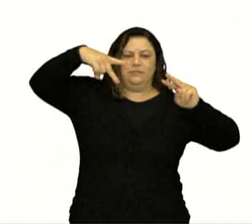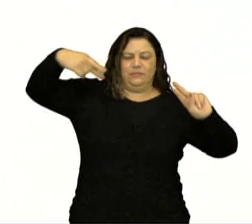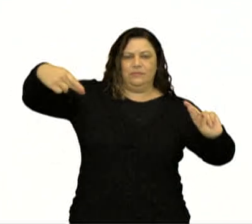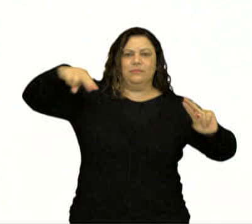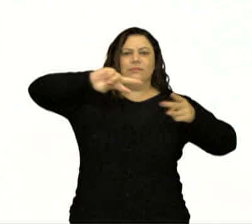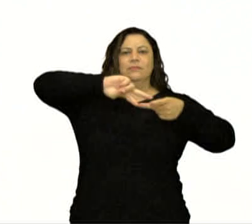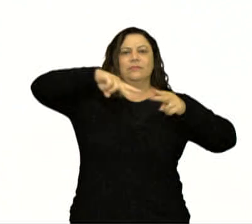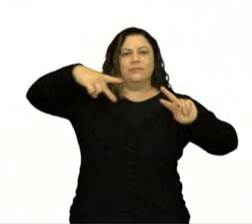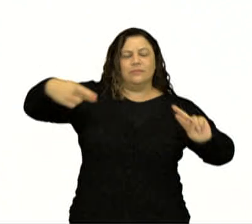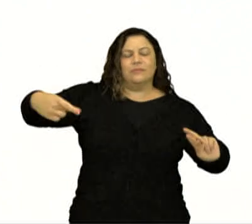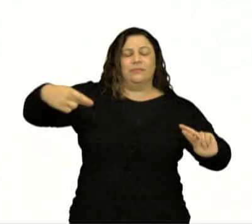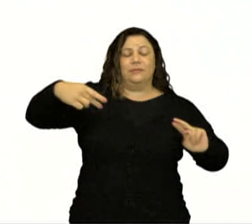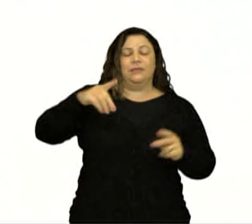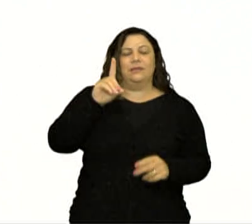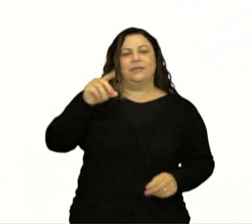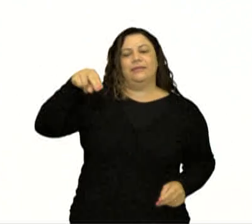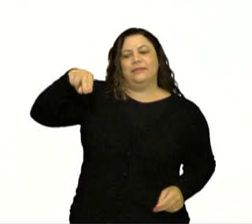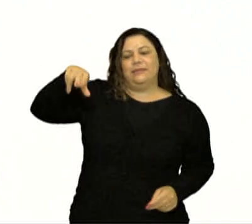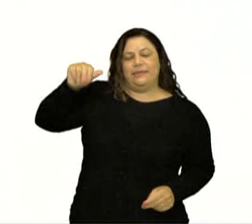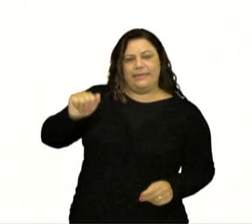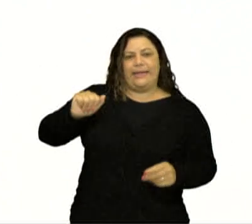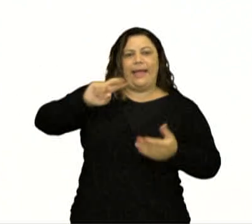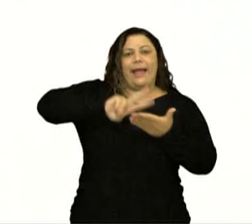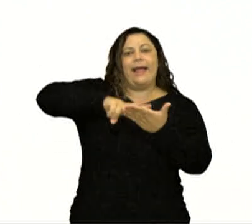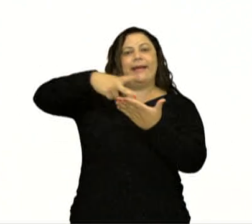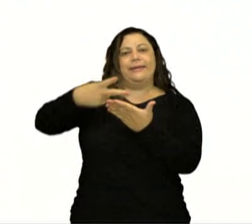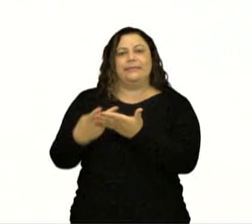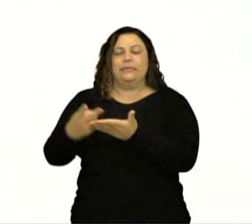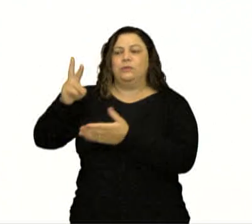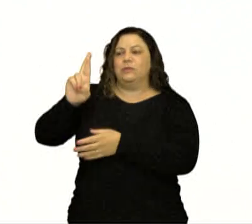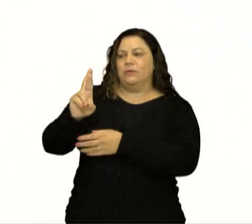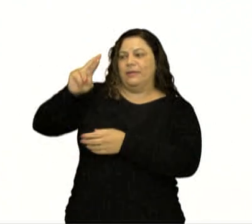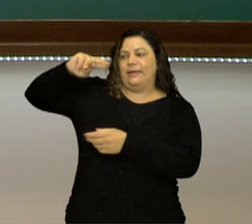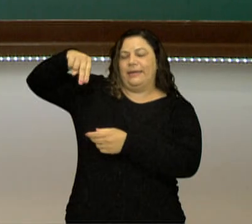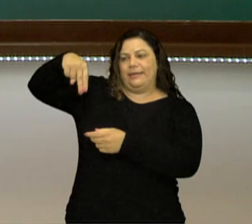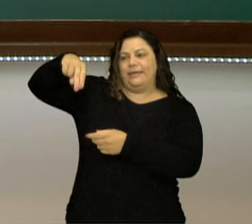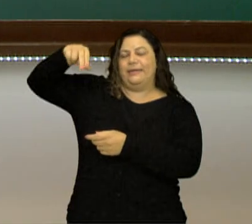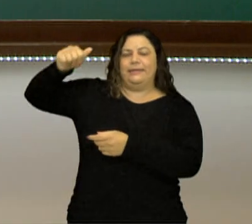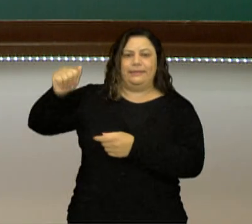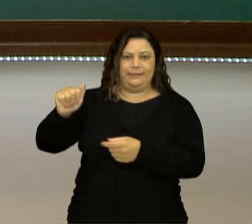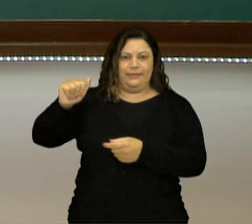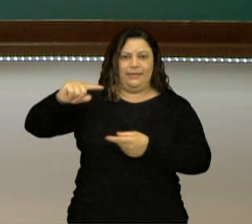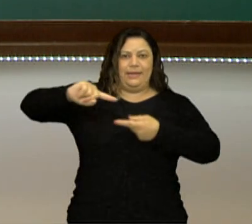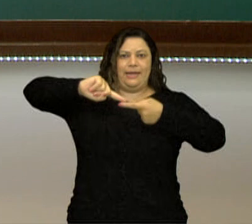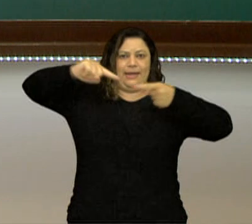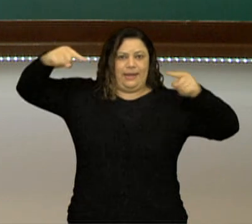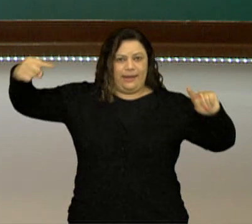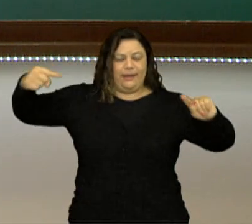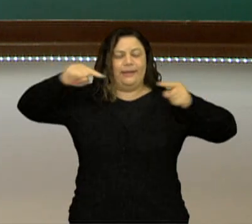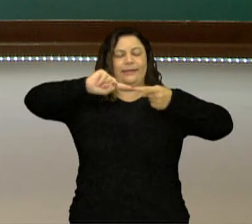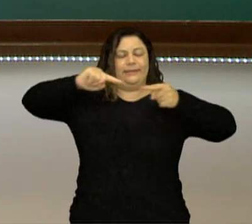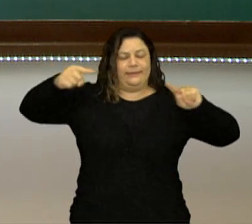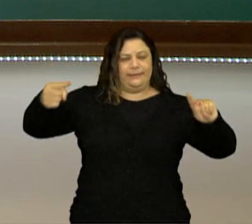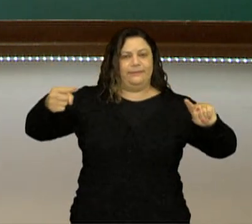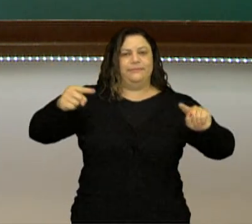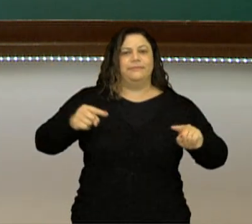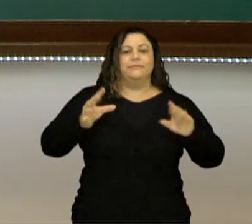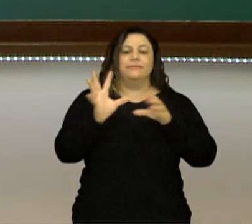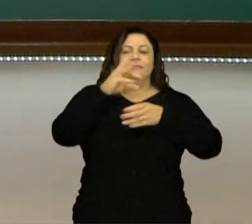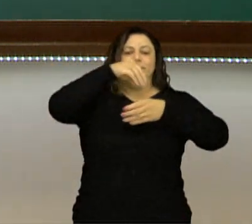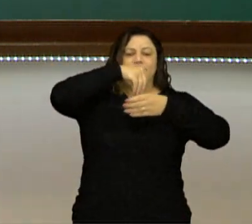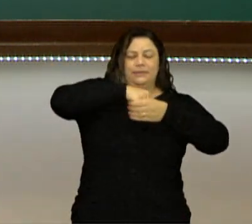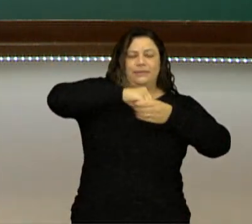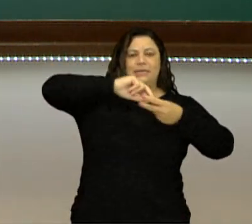DNA usado como molde, e a tradução é a produção de proteína, que seria vindo da receita escrita no RNA